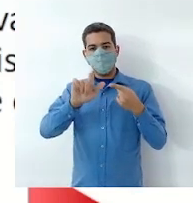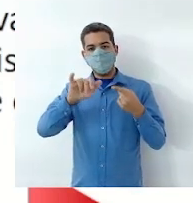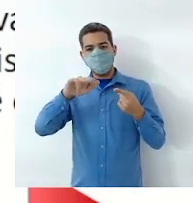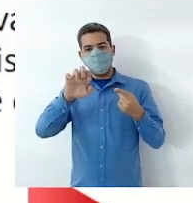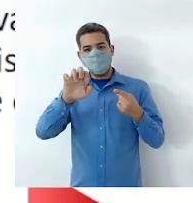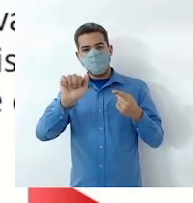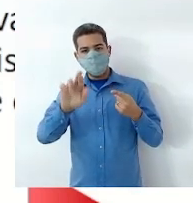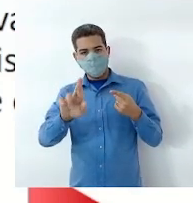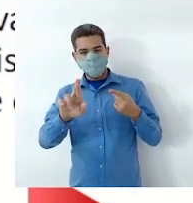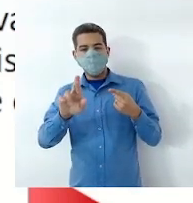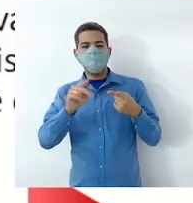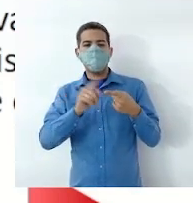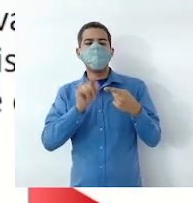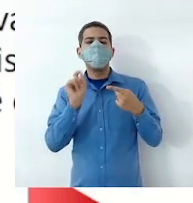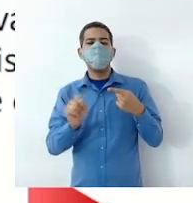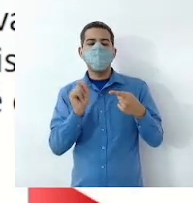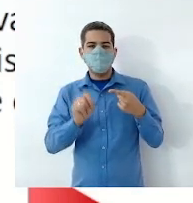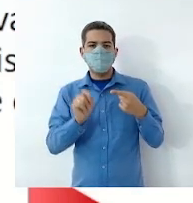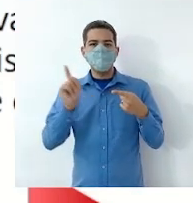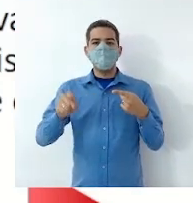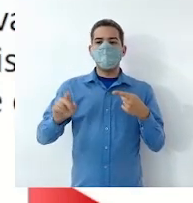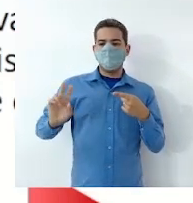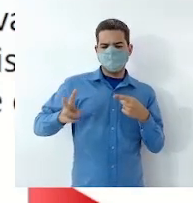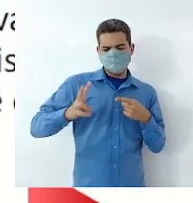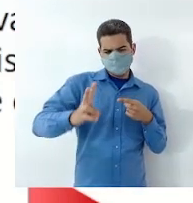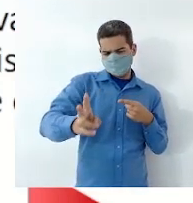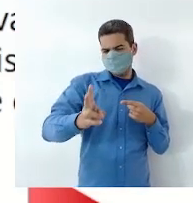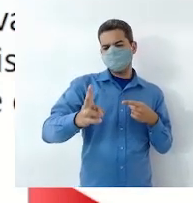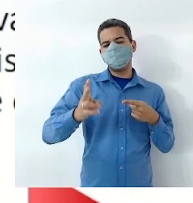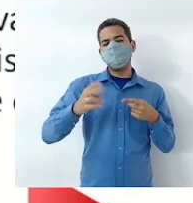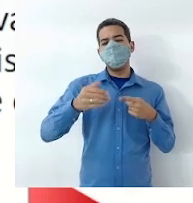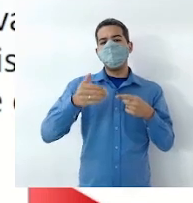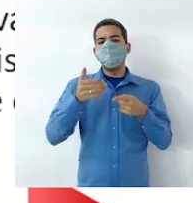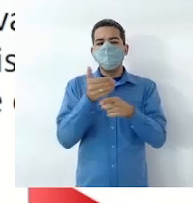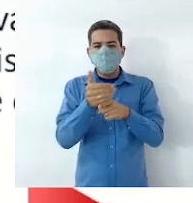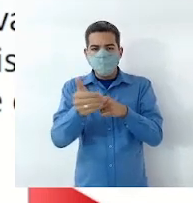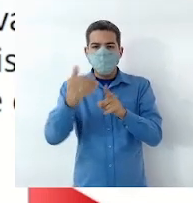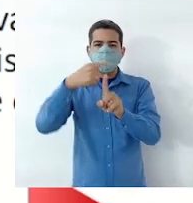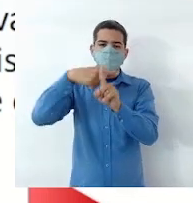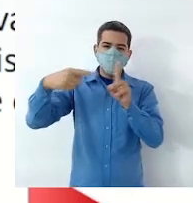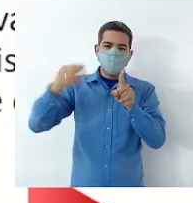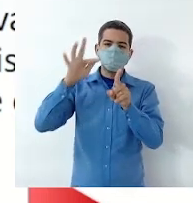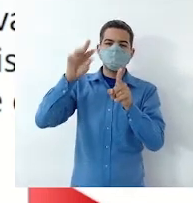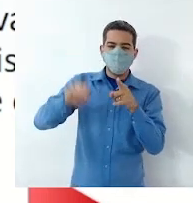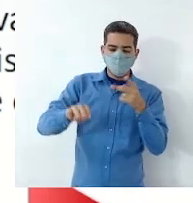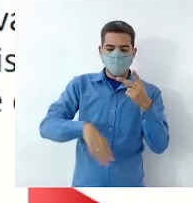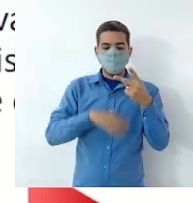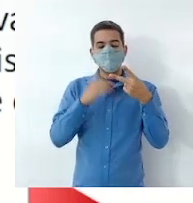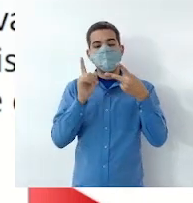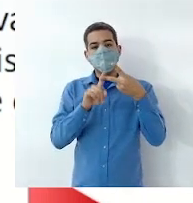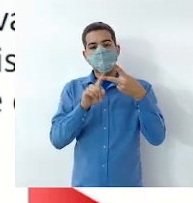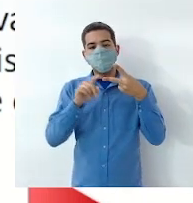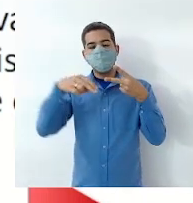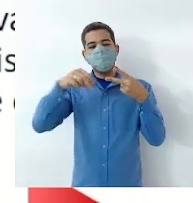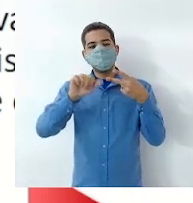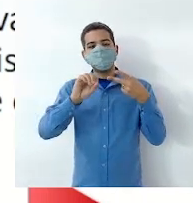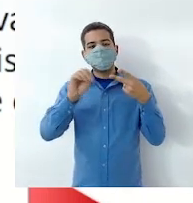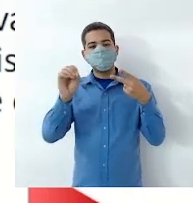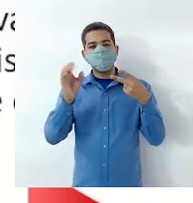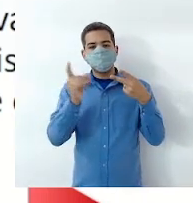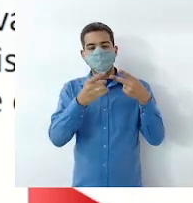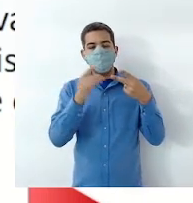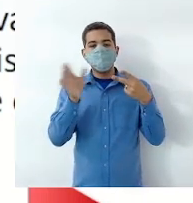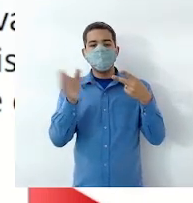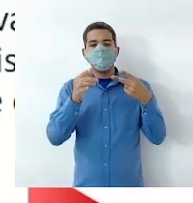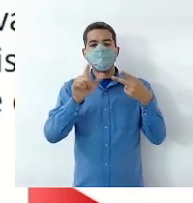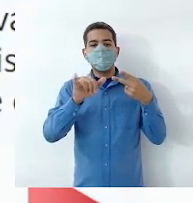não linear. O linear é aquele que vai seguir, né? O início e o meio e o fim da história. Já o não linear é